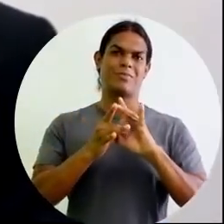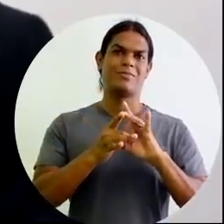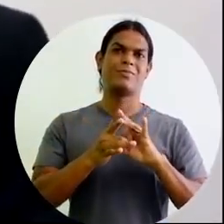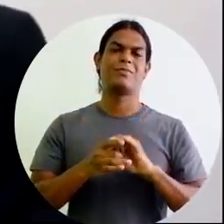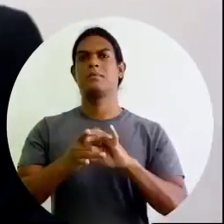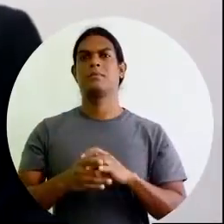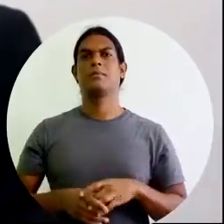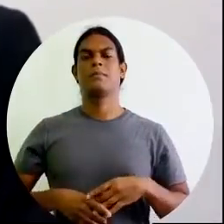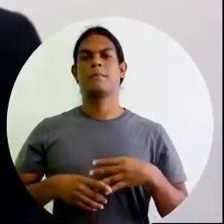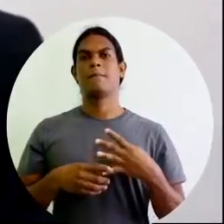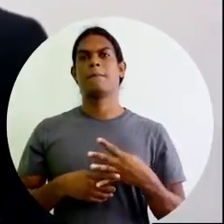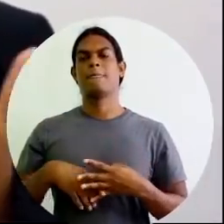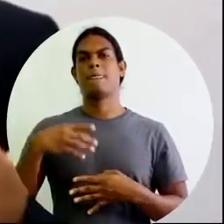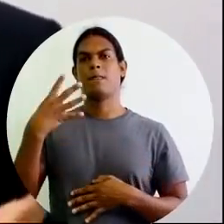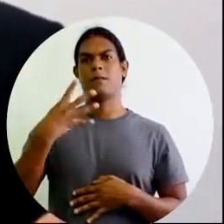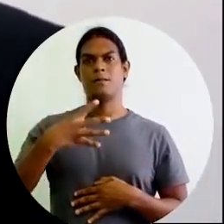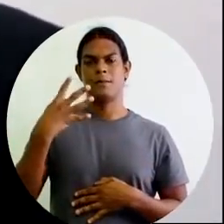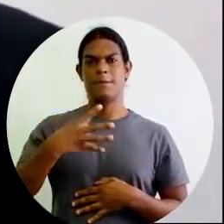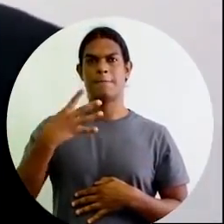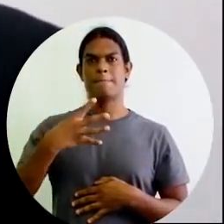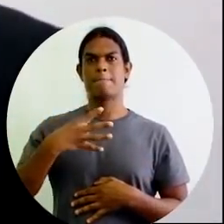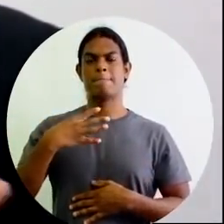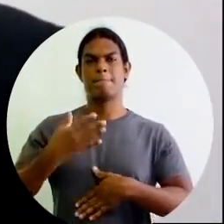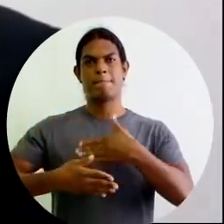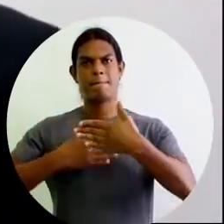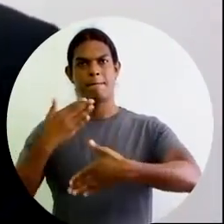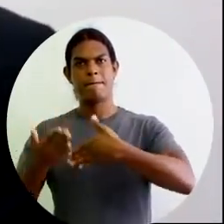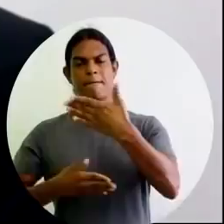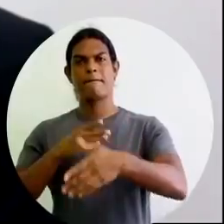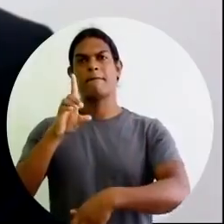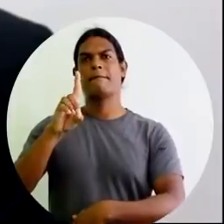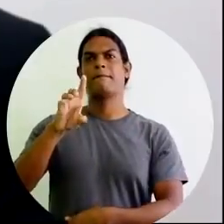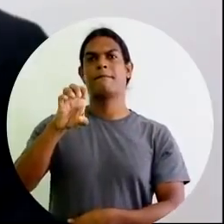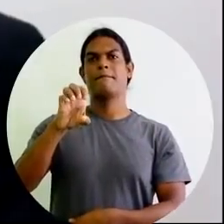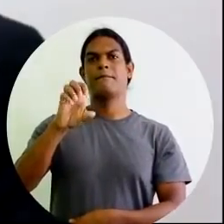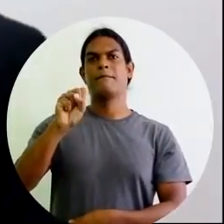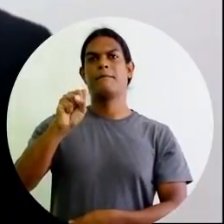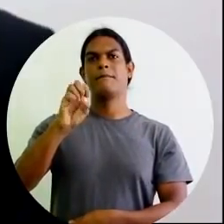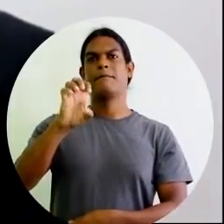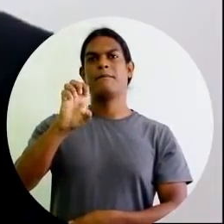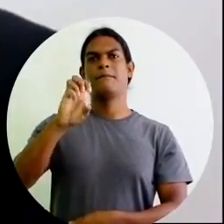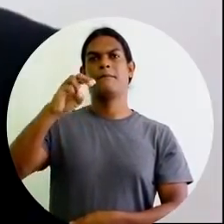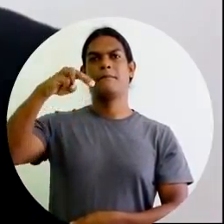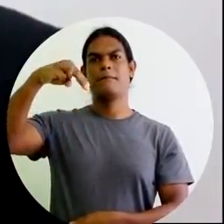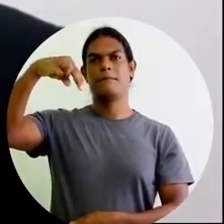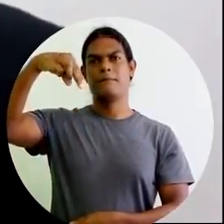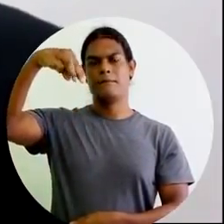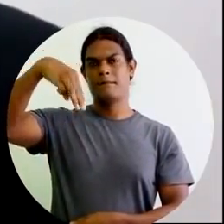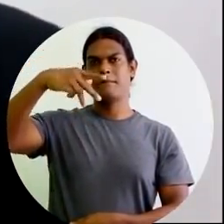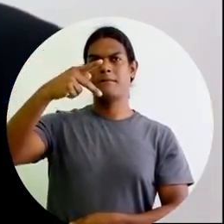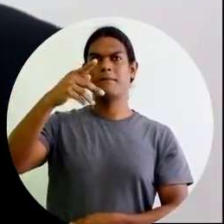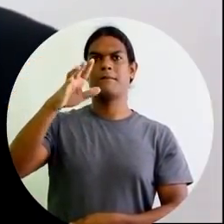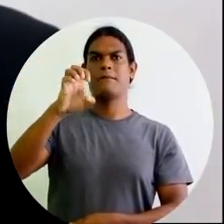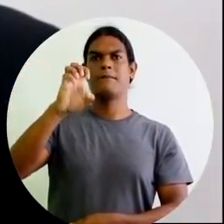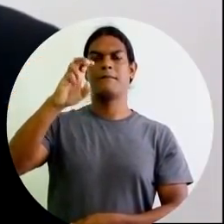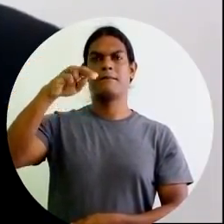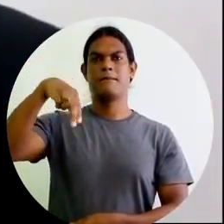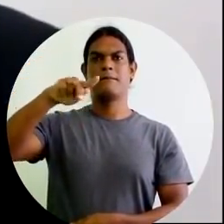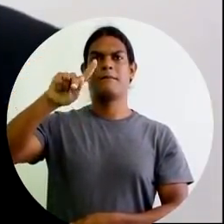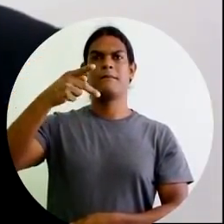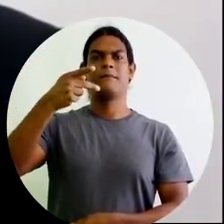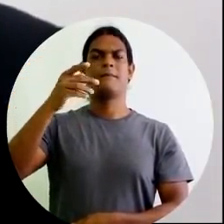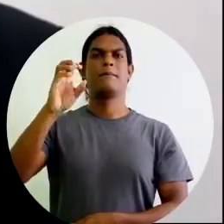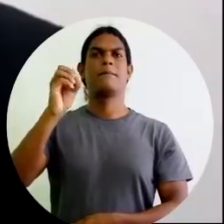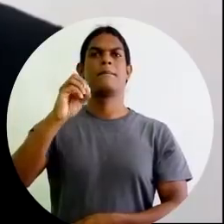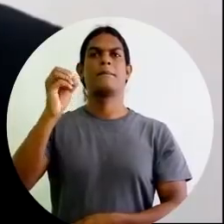união. Quarto estágio, o desempenho. No quarto estágio, a estrutura do grupo já é totalmente funcional